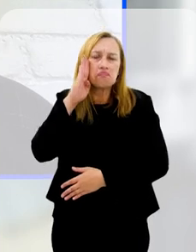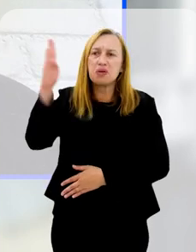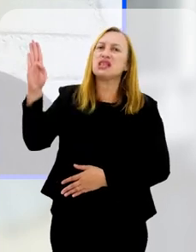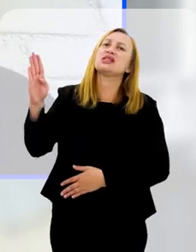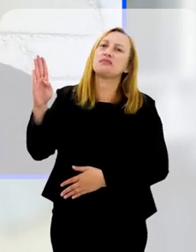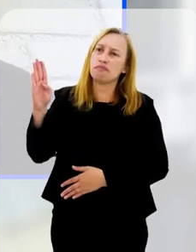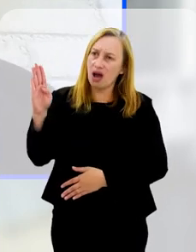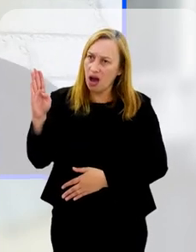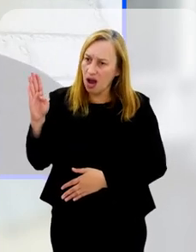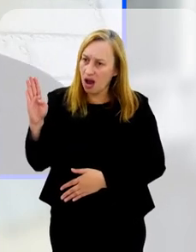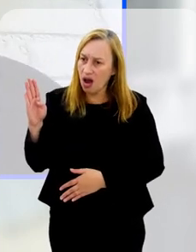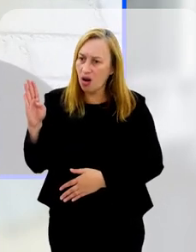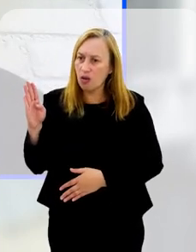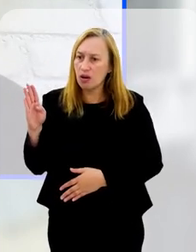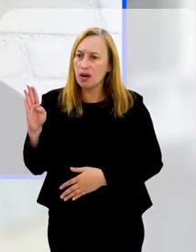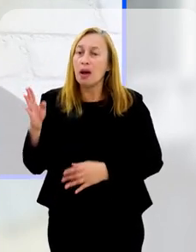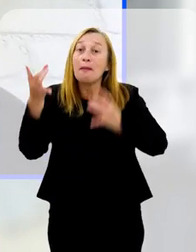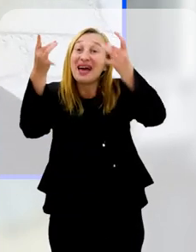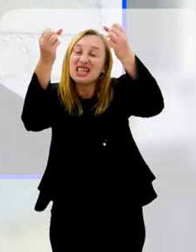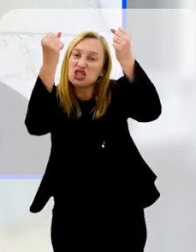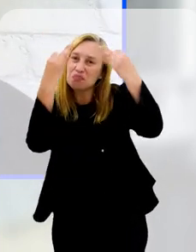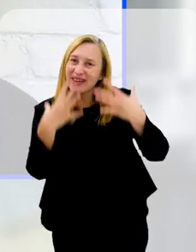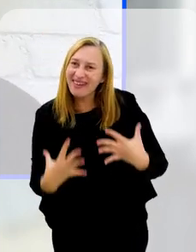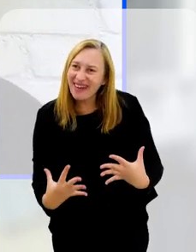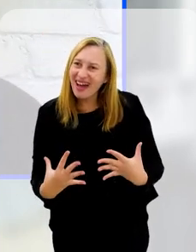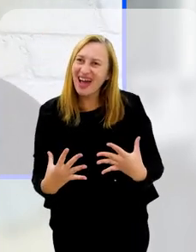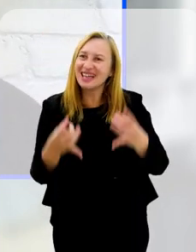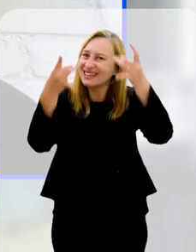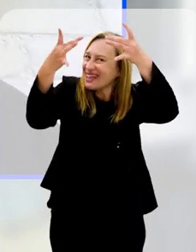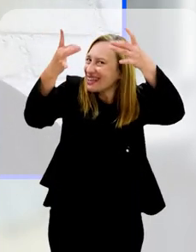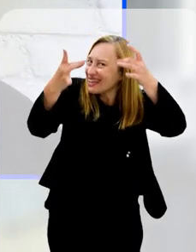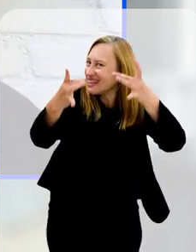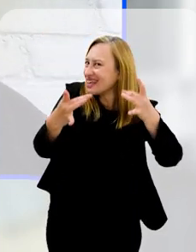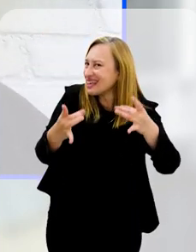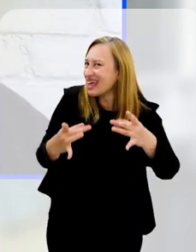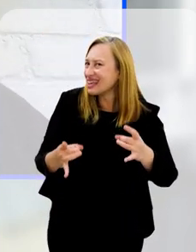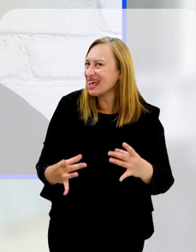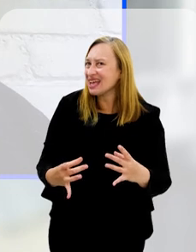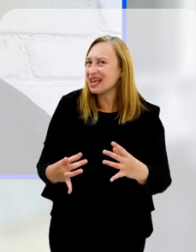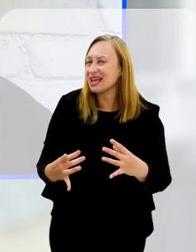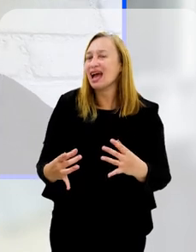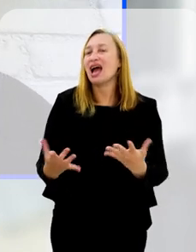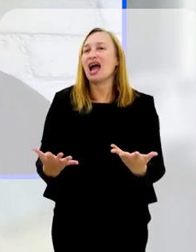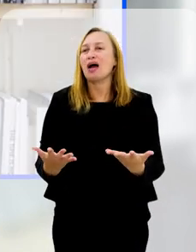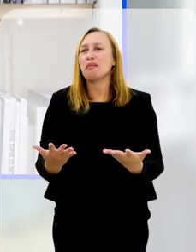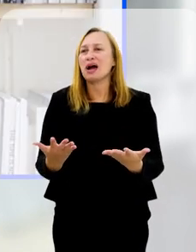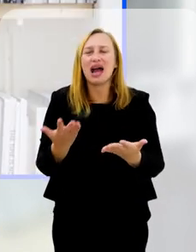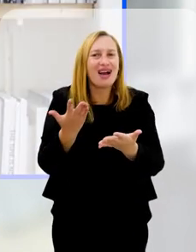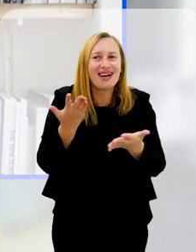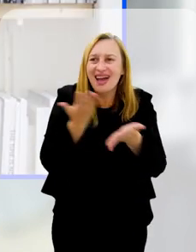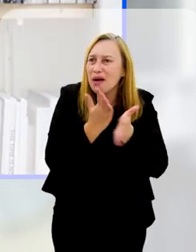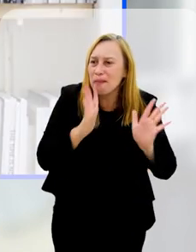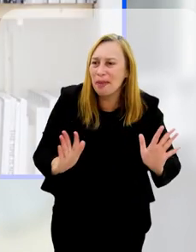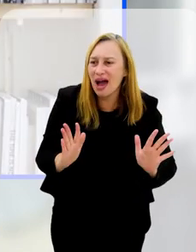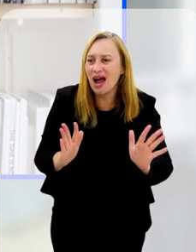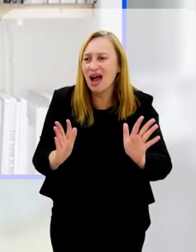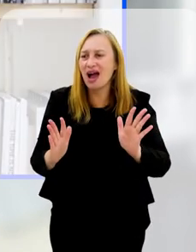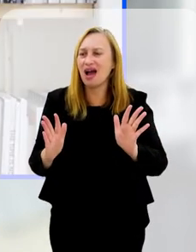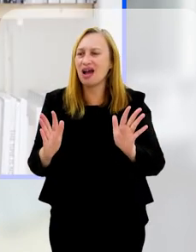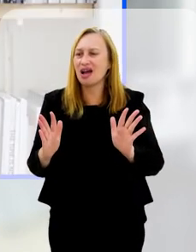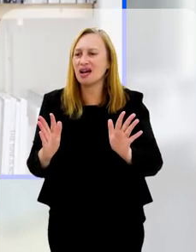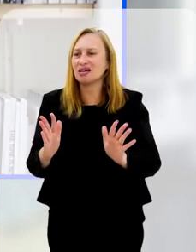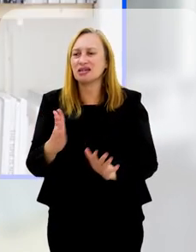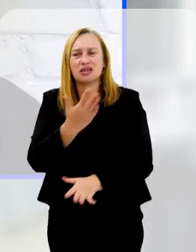uma pessoa fundamental para desmistificar essa questão, para enfrentar a questão do preconceito,